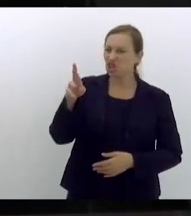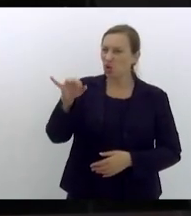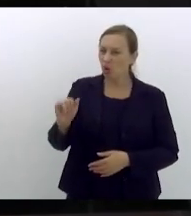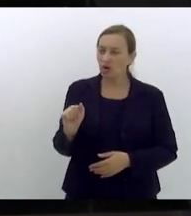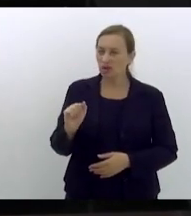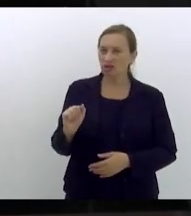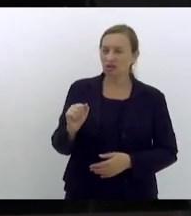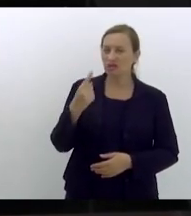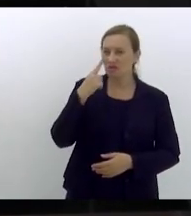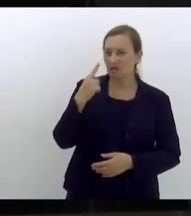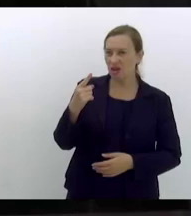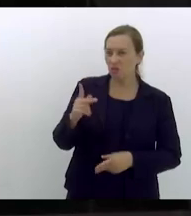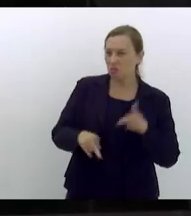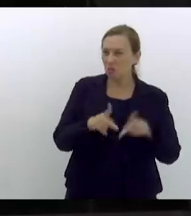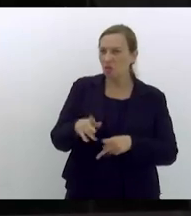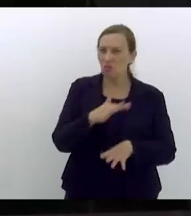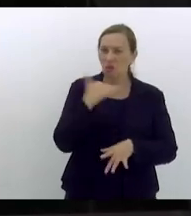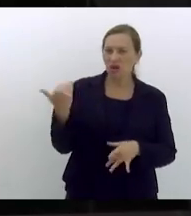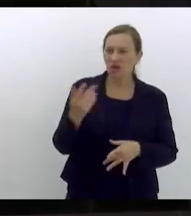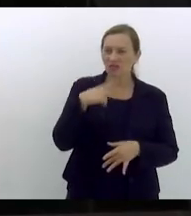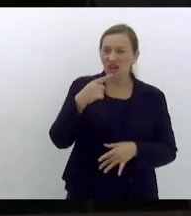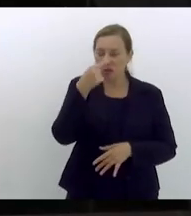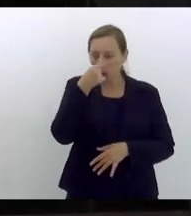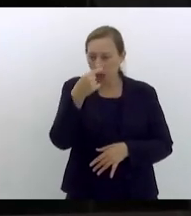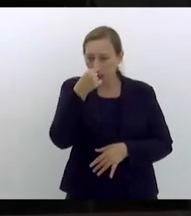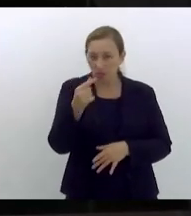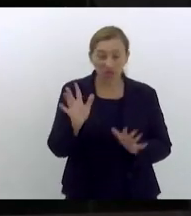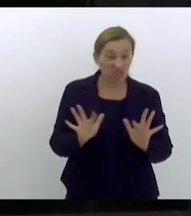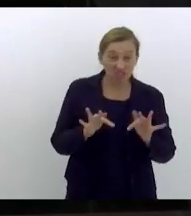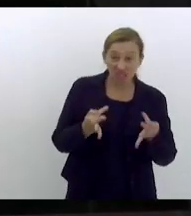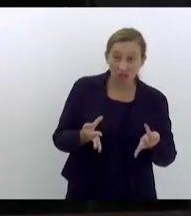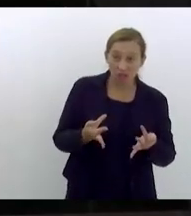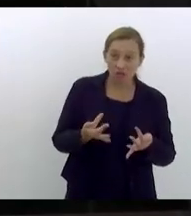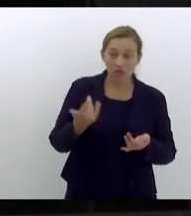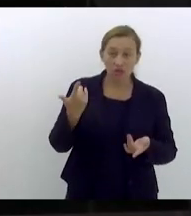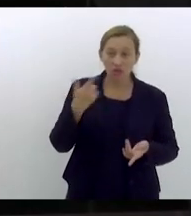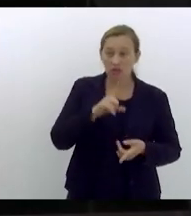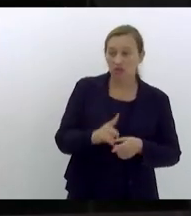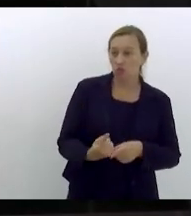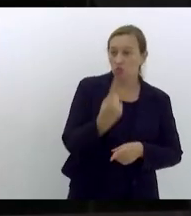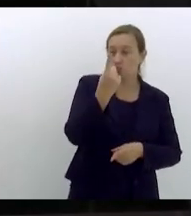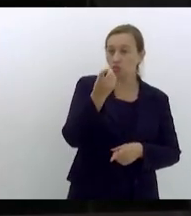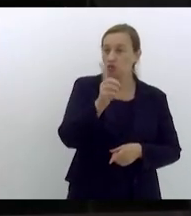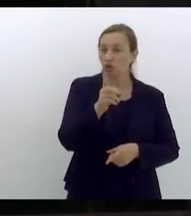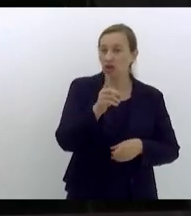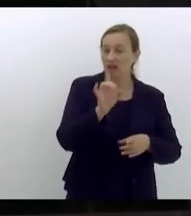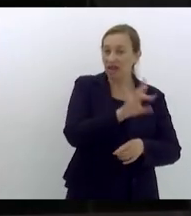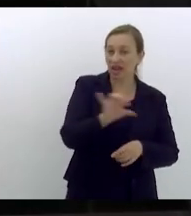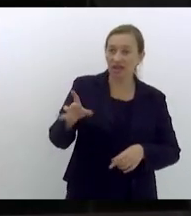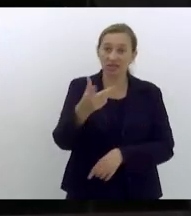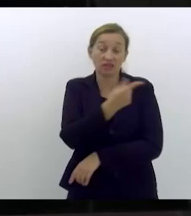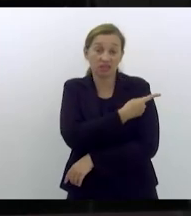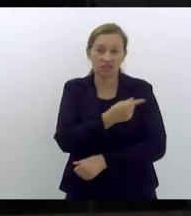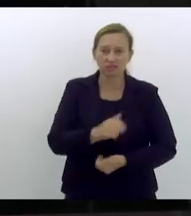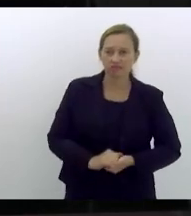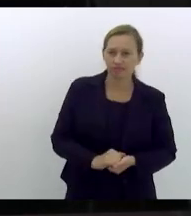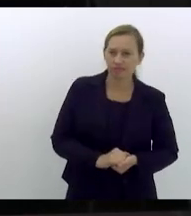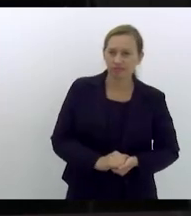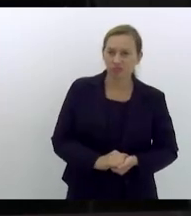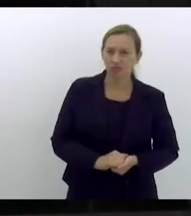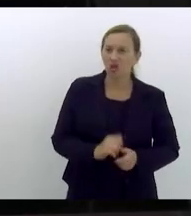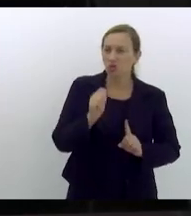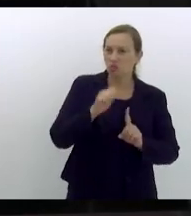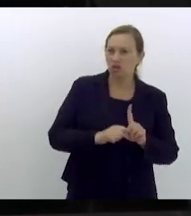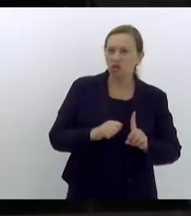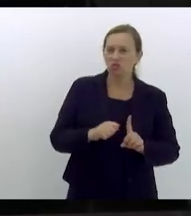durante uma pandemia dizendo que aquilo é uma gripezinha enquanto tá tentando ganhar um dólar em cada dose de vacina no